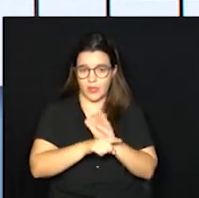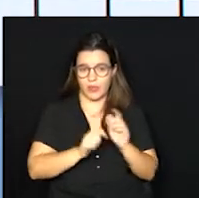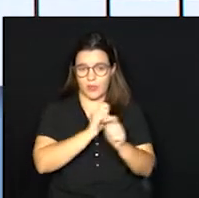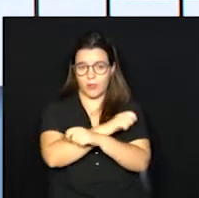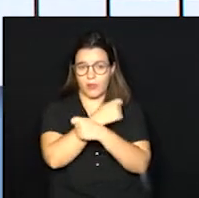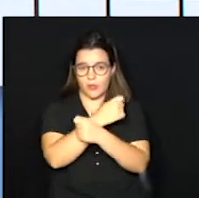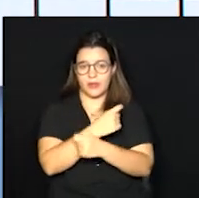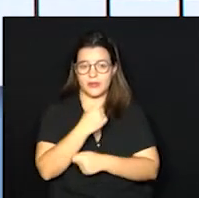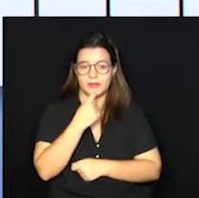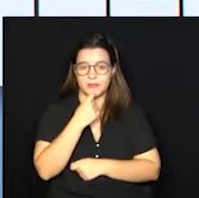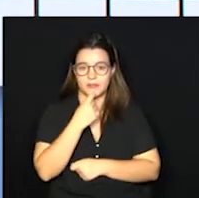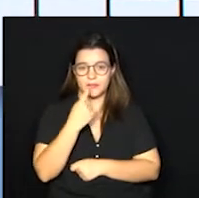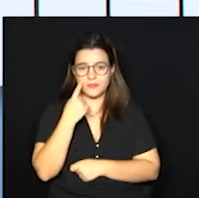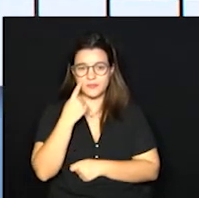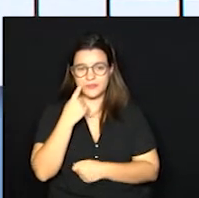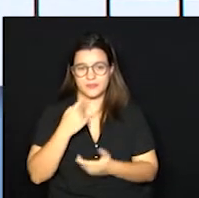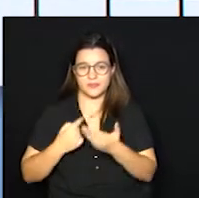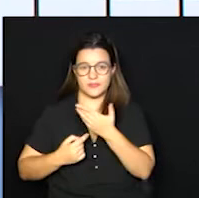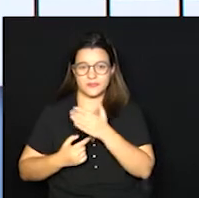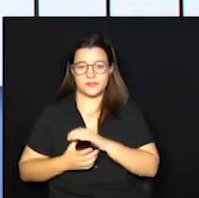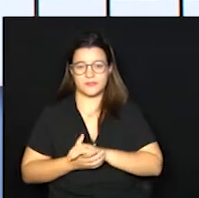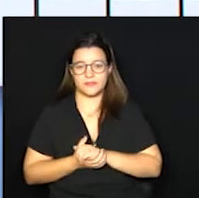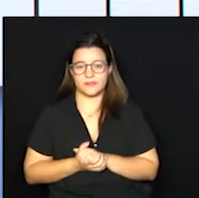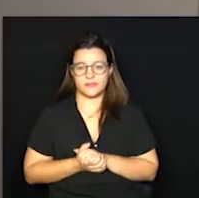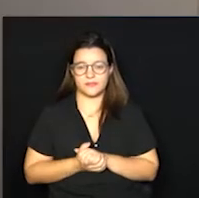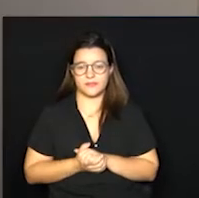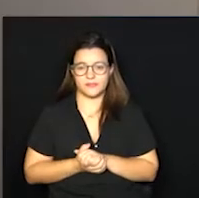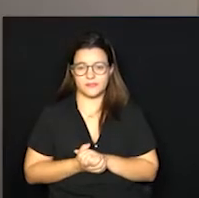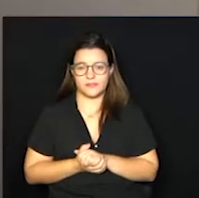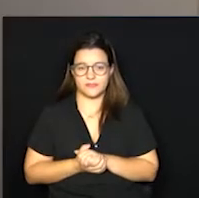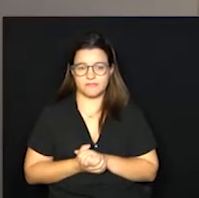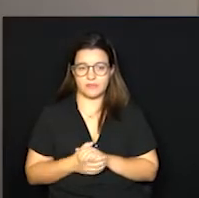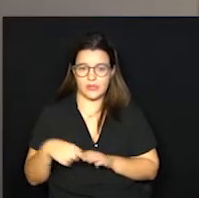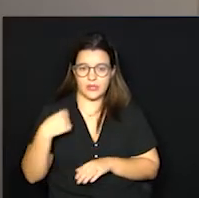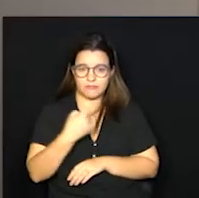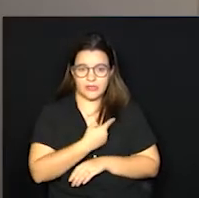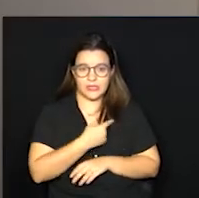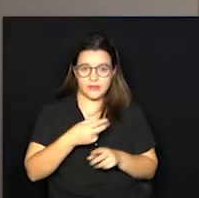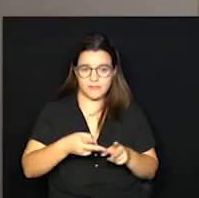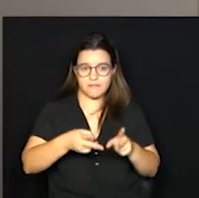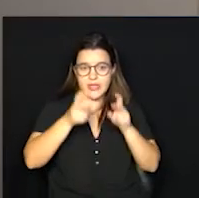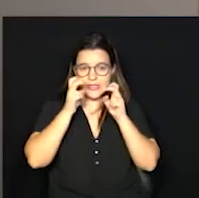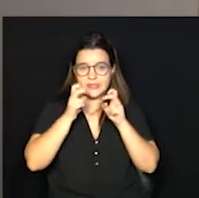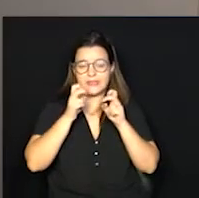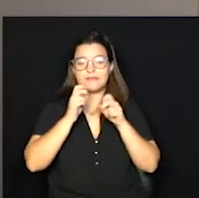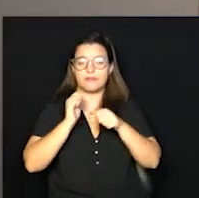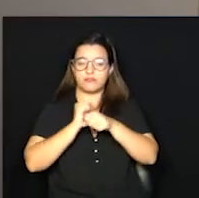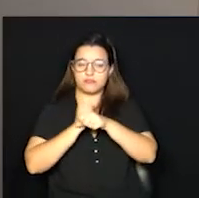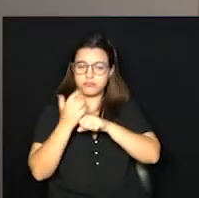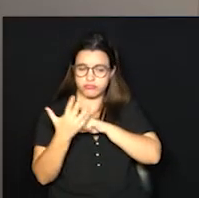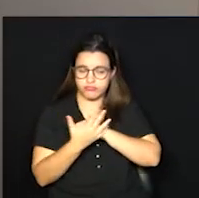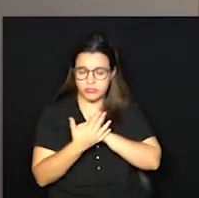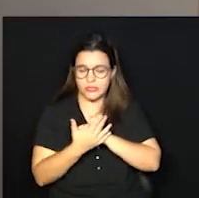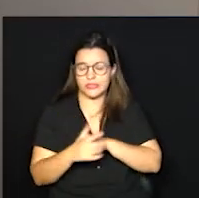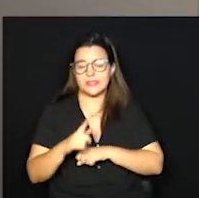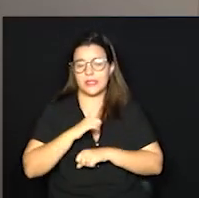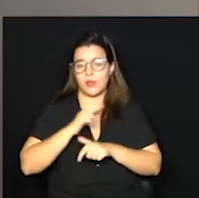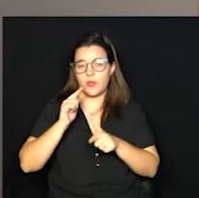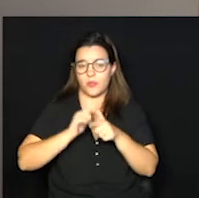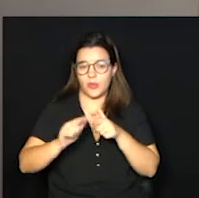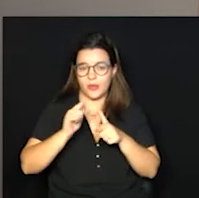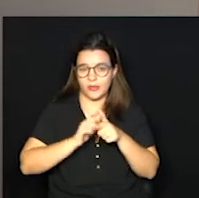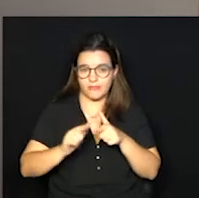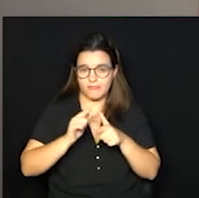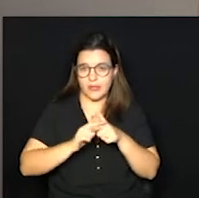Campinas. Acompanhe. O que a gente verifica é que a pandemia continua afetando o